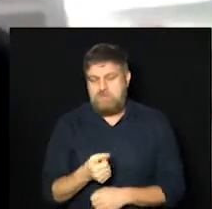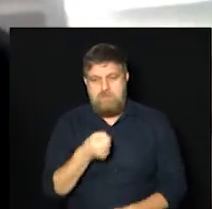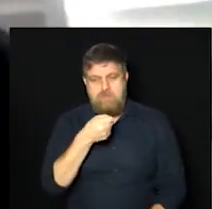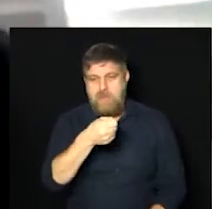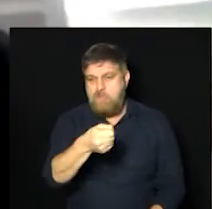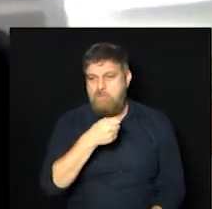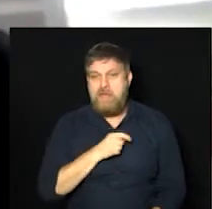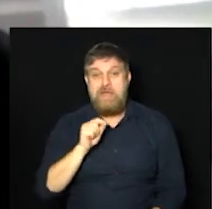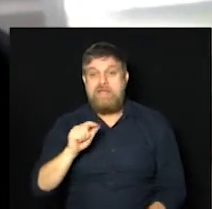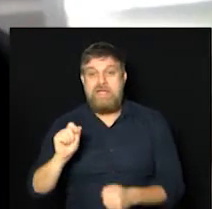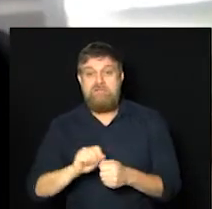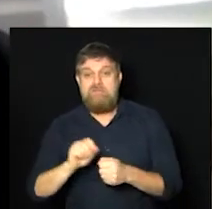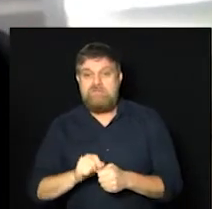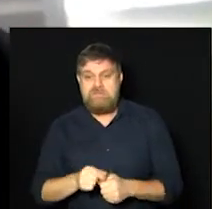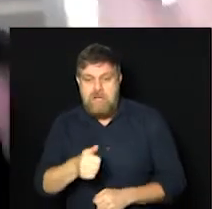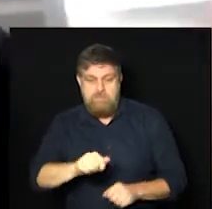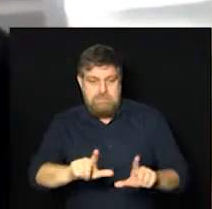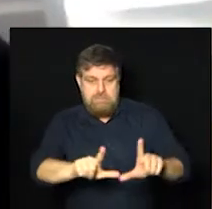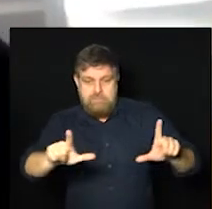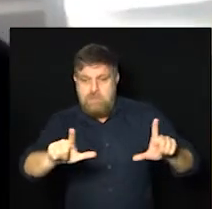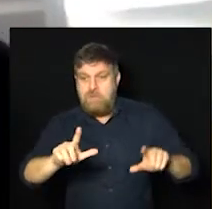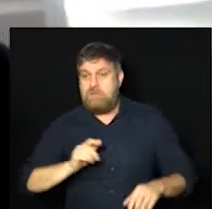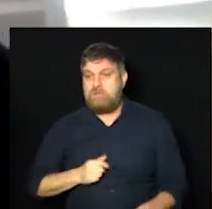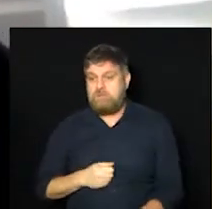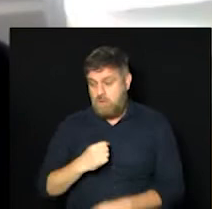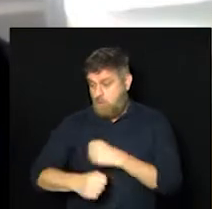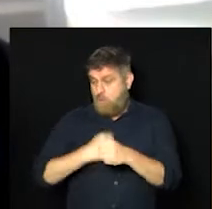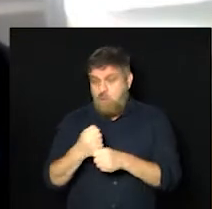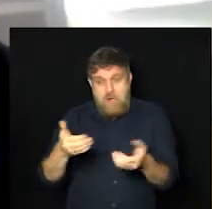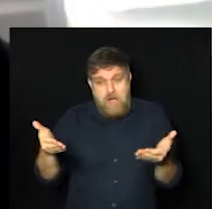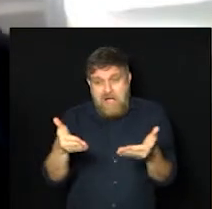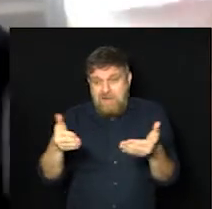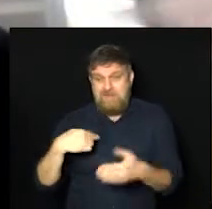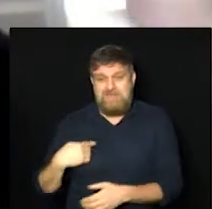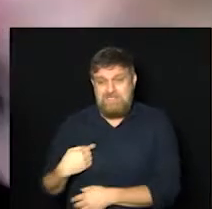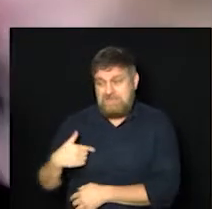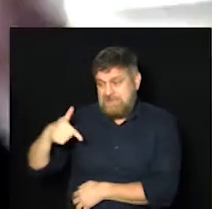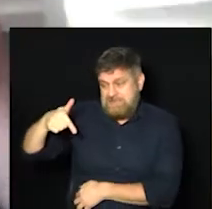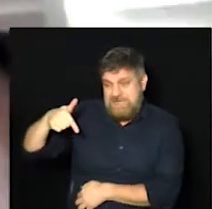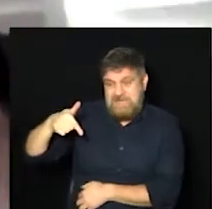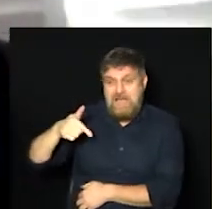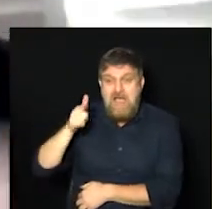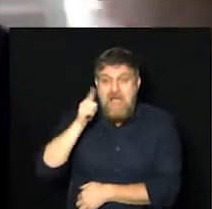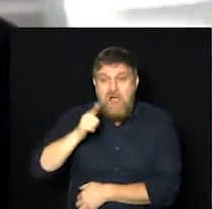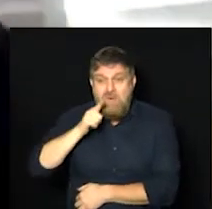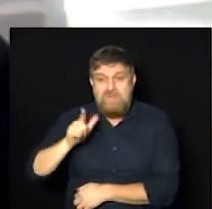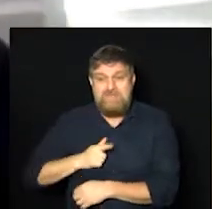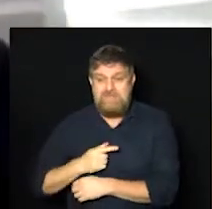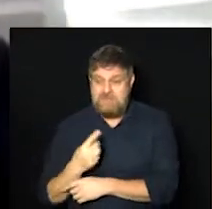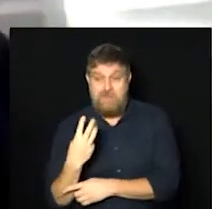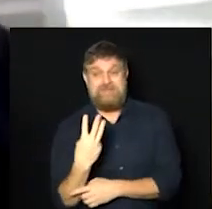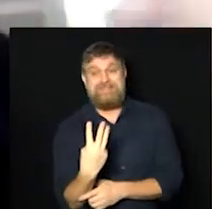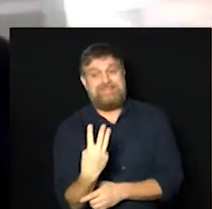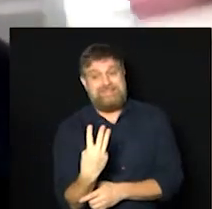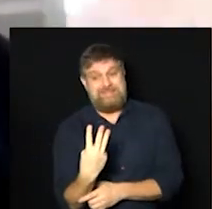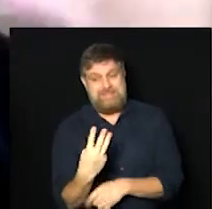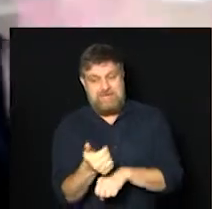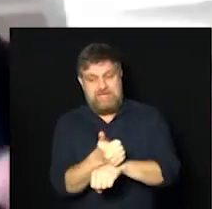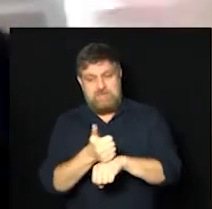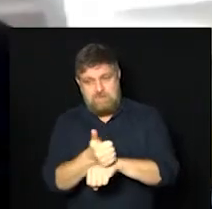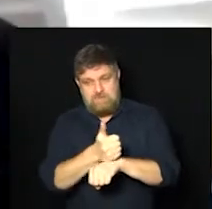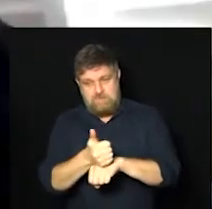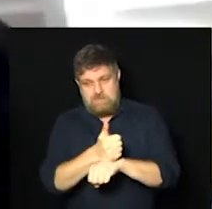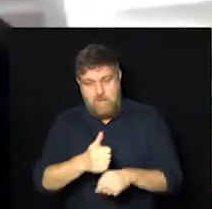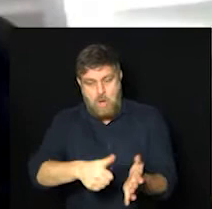fazer a transmissão do canal da Liga Paulista? Esse ano a gente vinha com 7, já colocamos a ideia de colocar só 3. O próprio clube